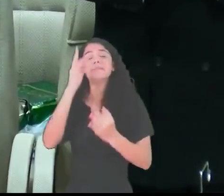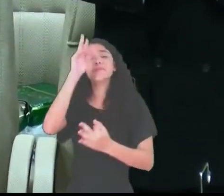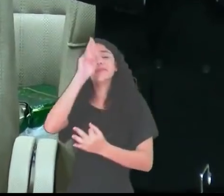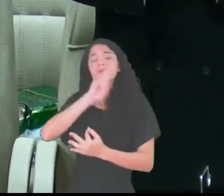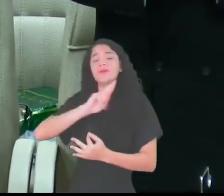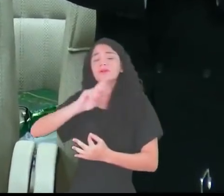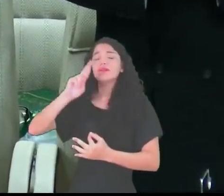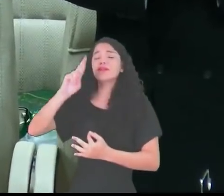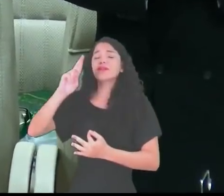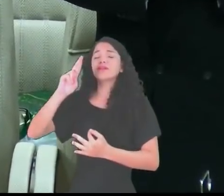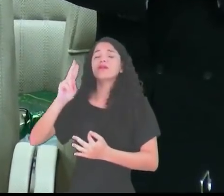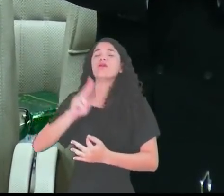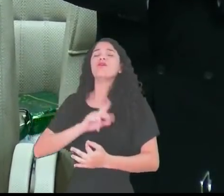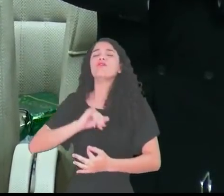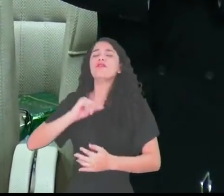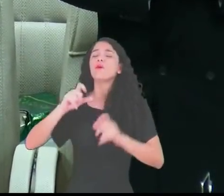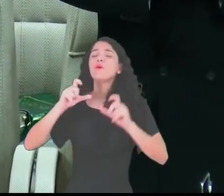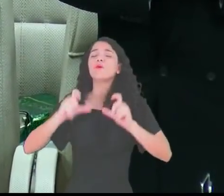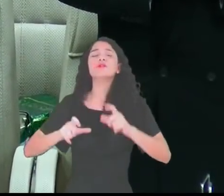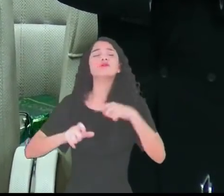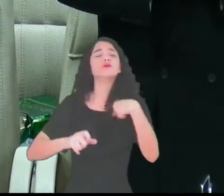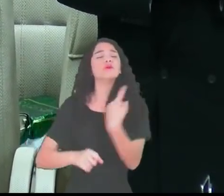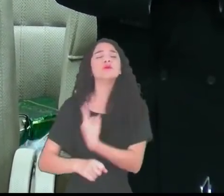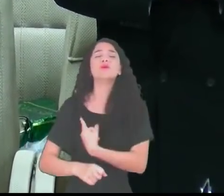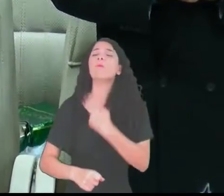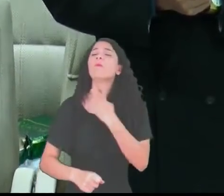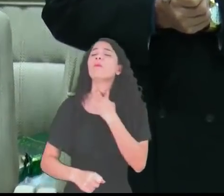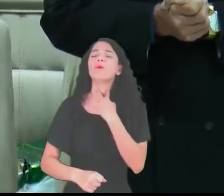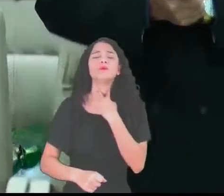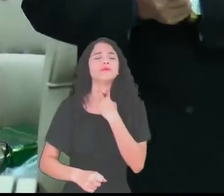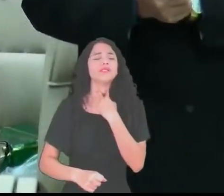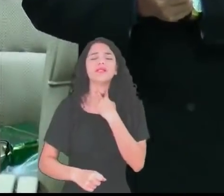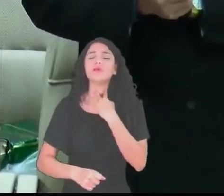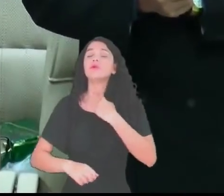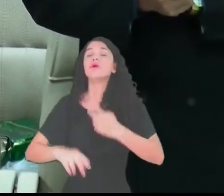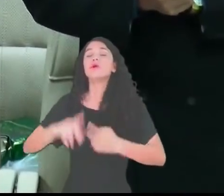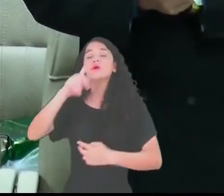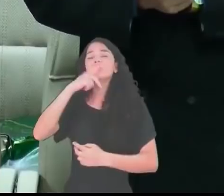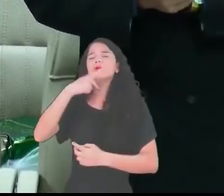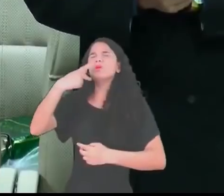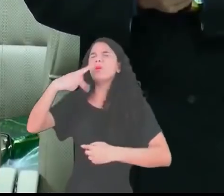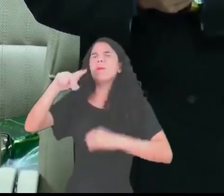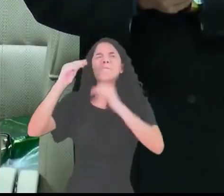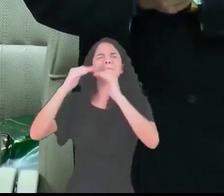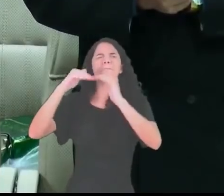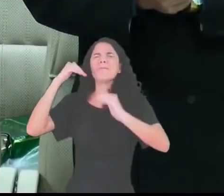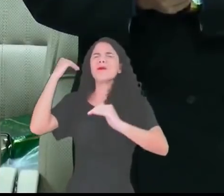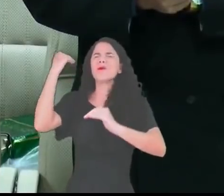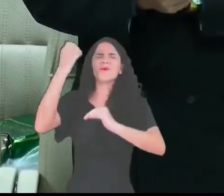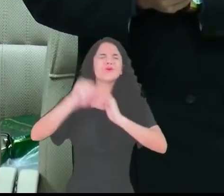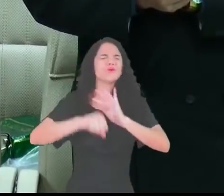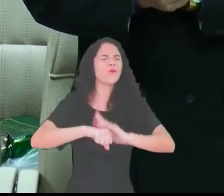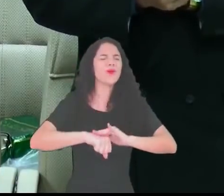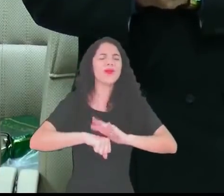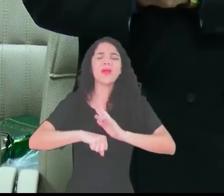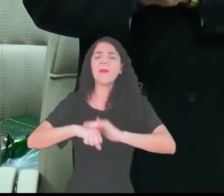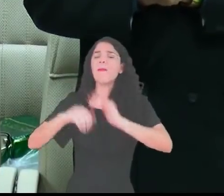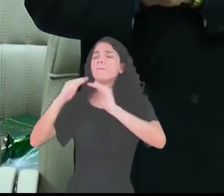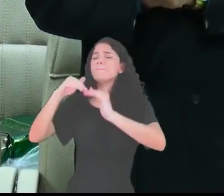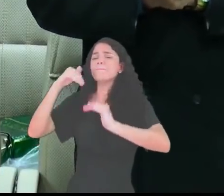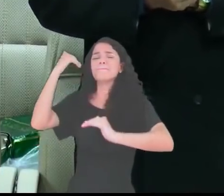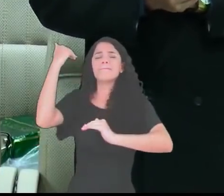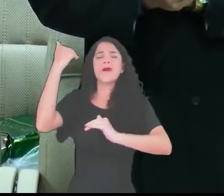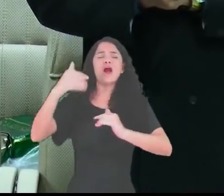não podemos ir esta noite. Tu és maior que aquela enfermidade. Tu és maior que aquele problema na